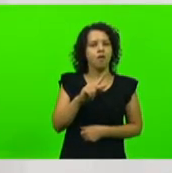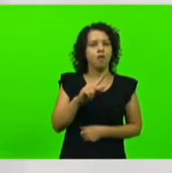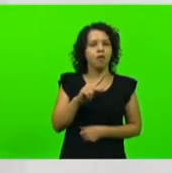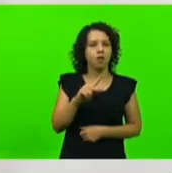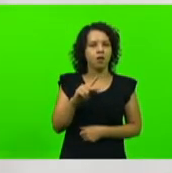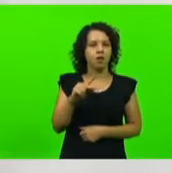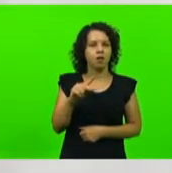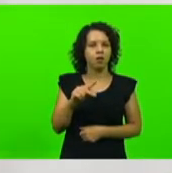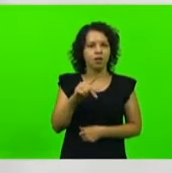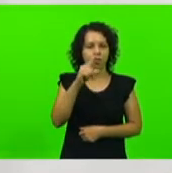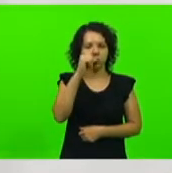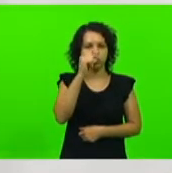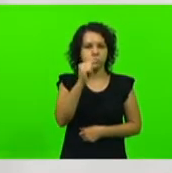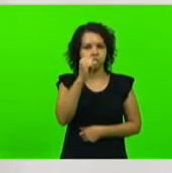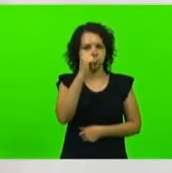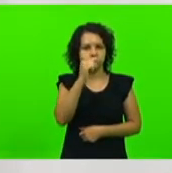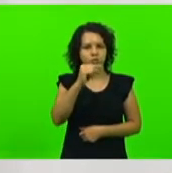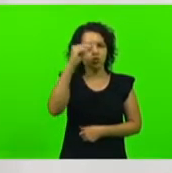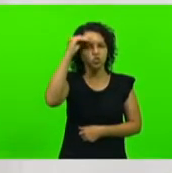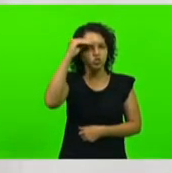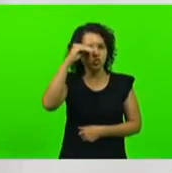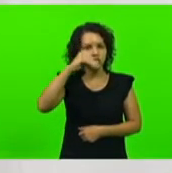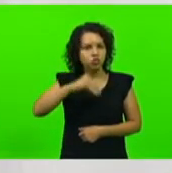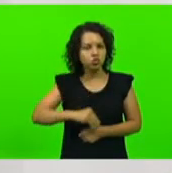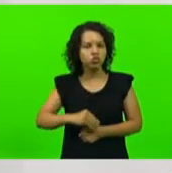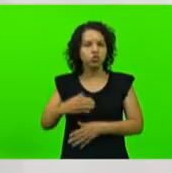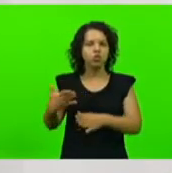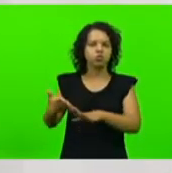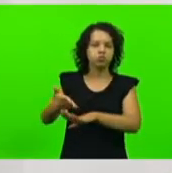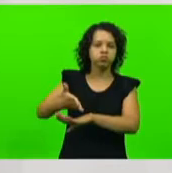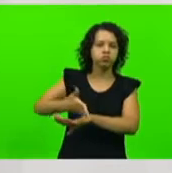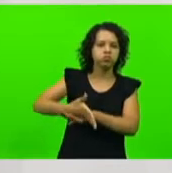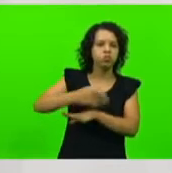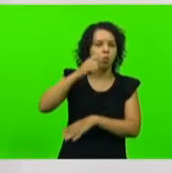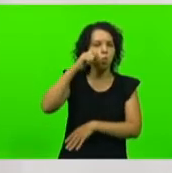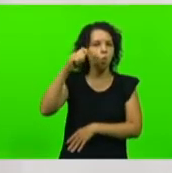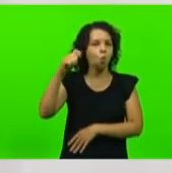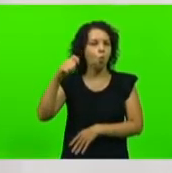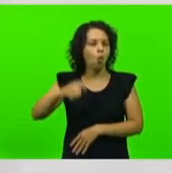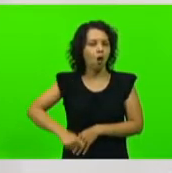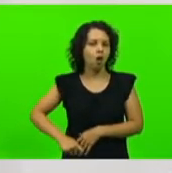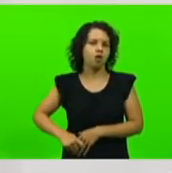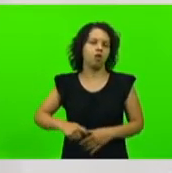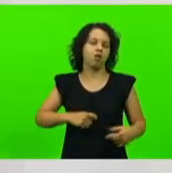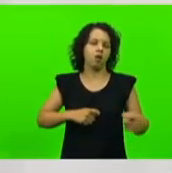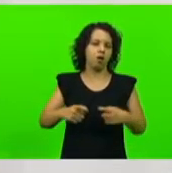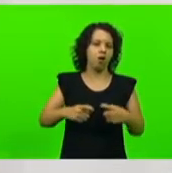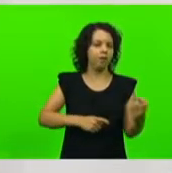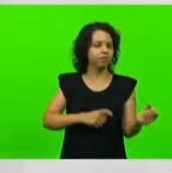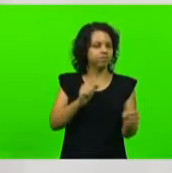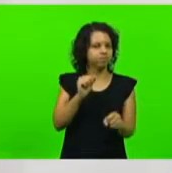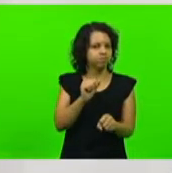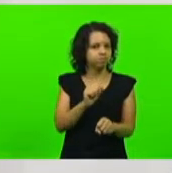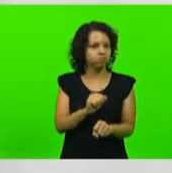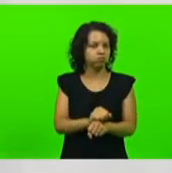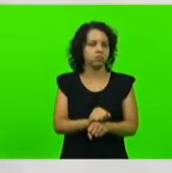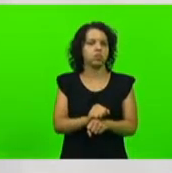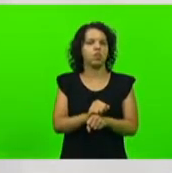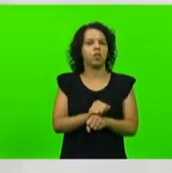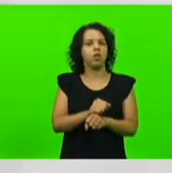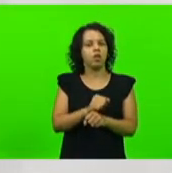desse intento de tomar a Ucrânia na base da força. Então, registrar os